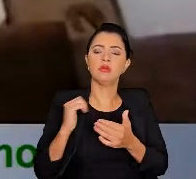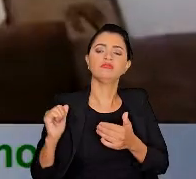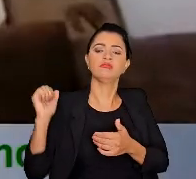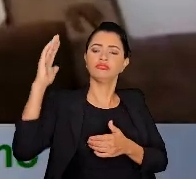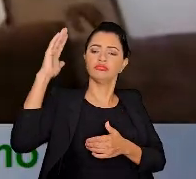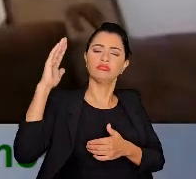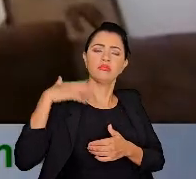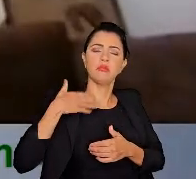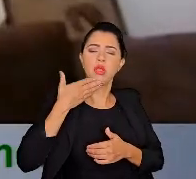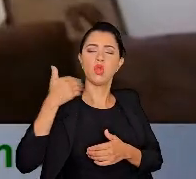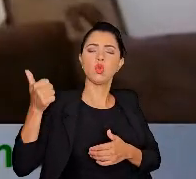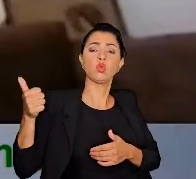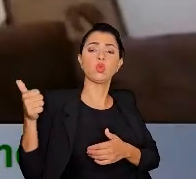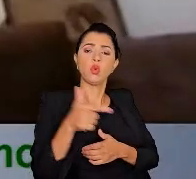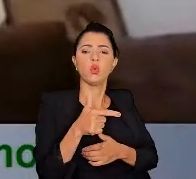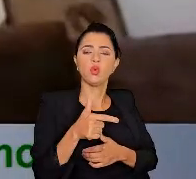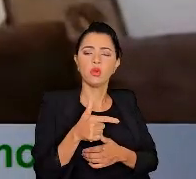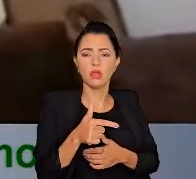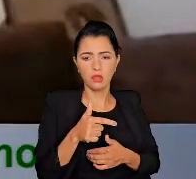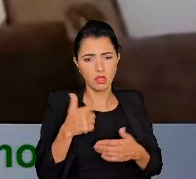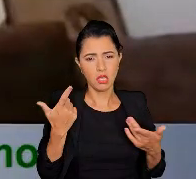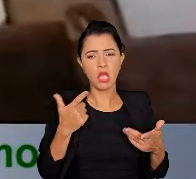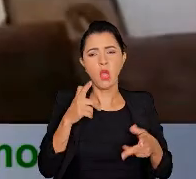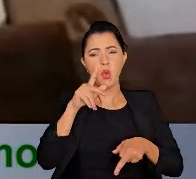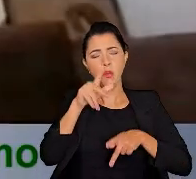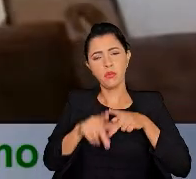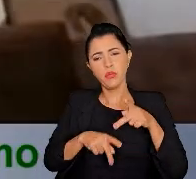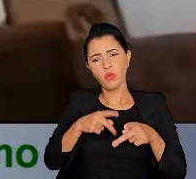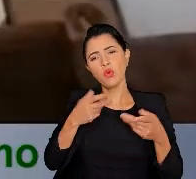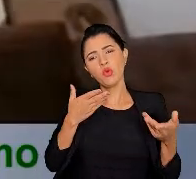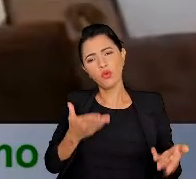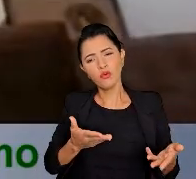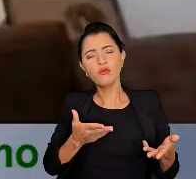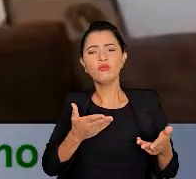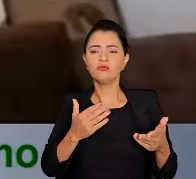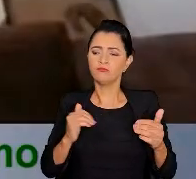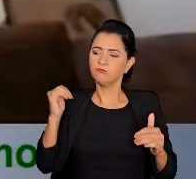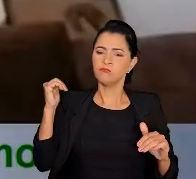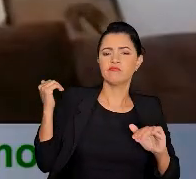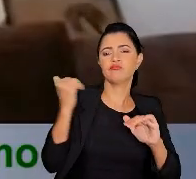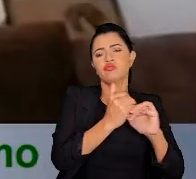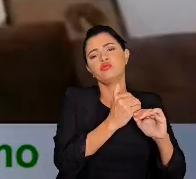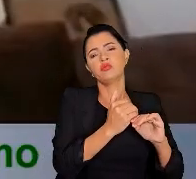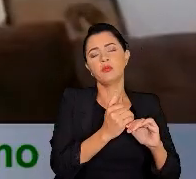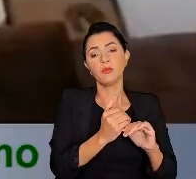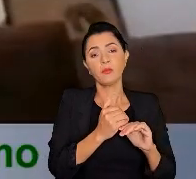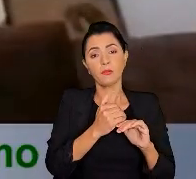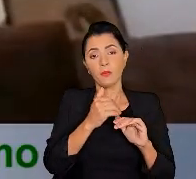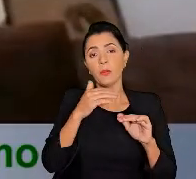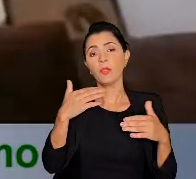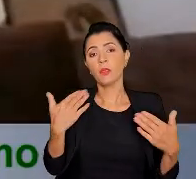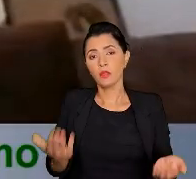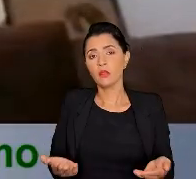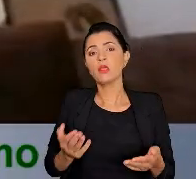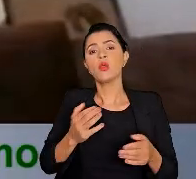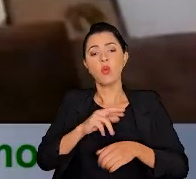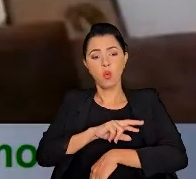supremacia, de superioridade, de um povo ele estar sobre o outro, né? Então, o racismo,